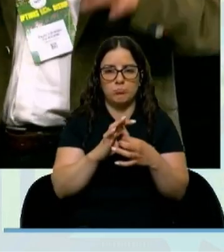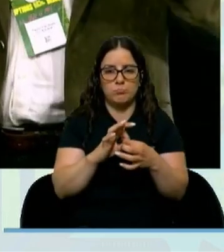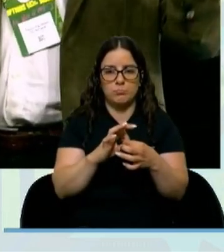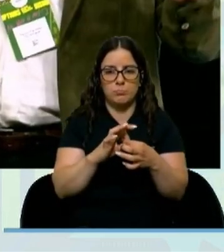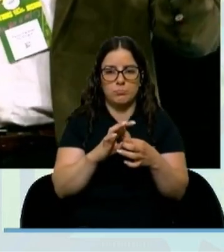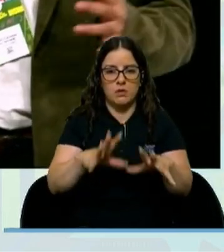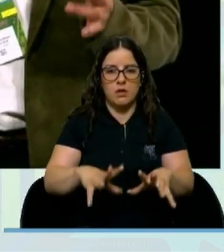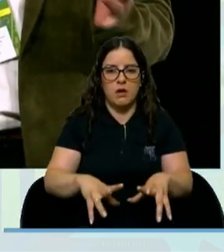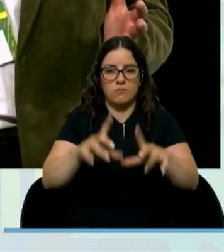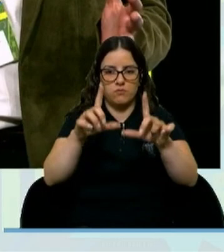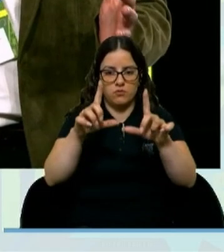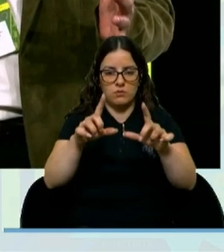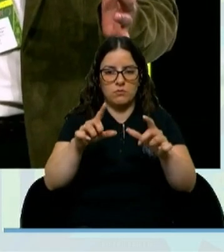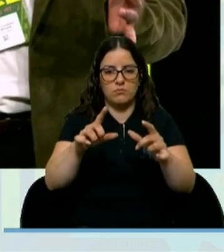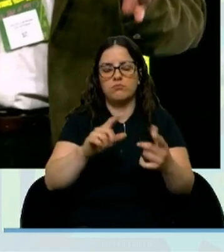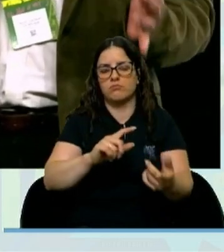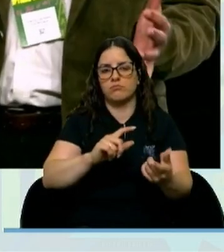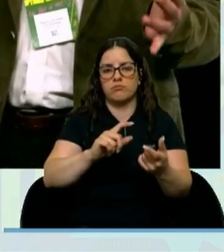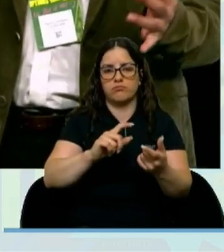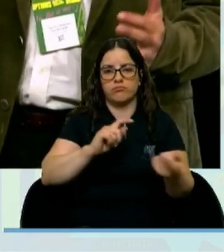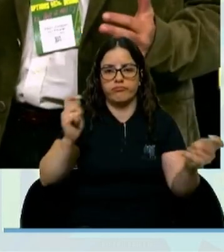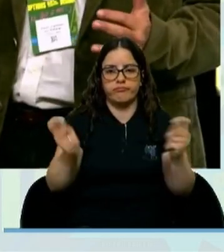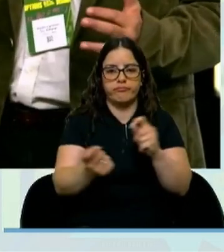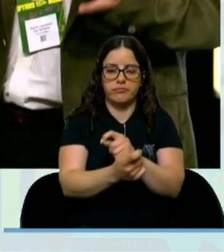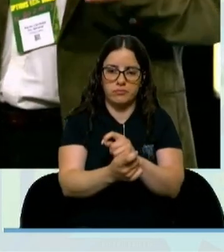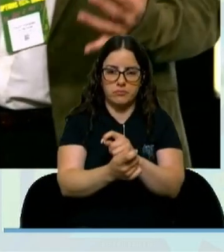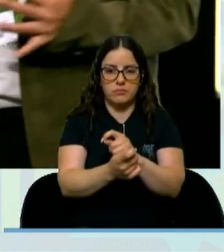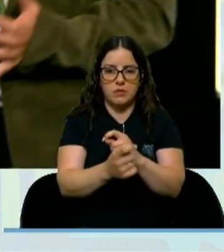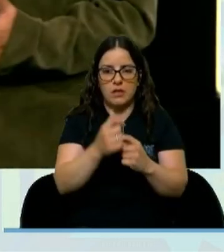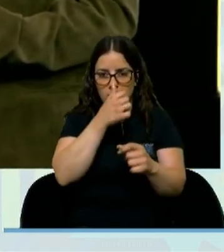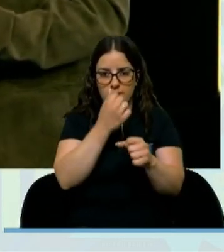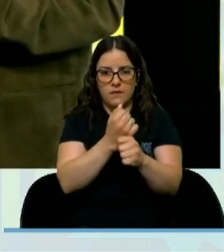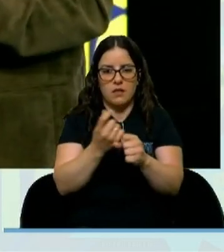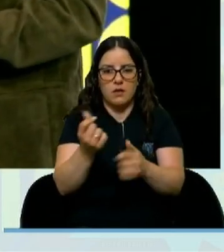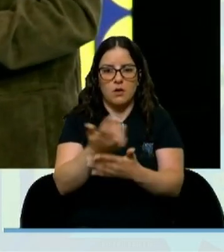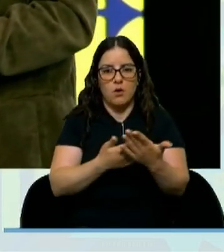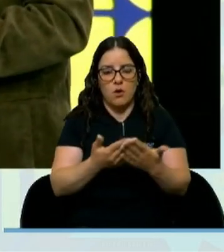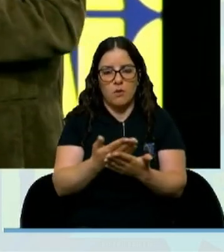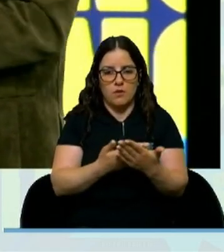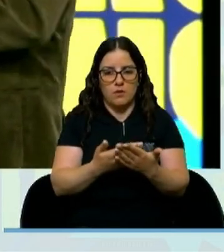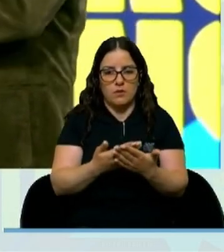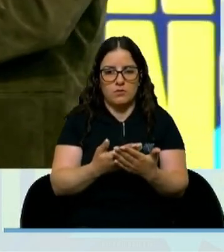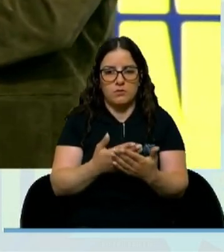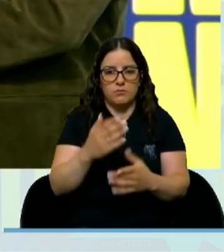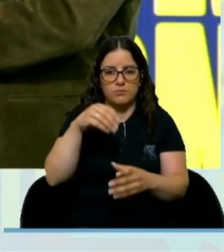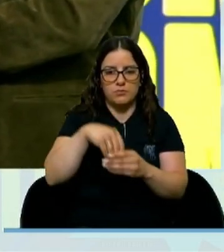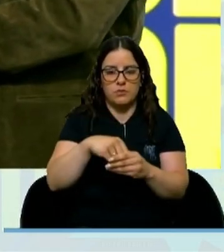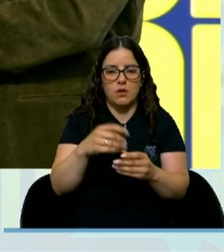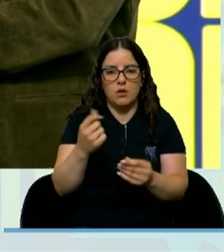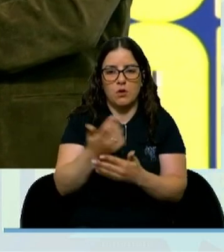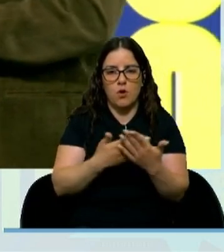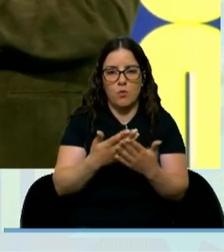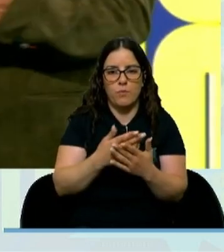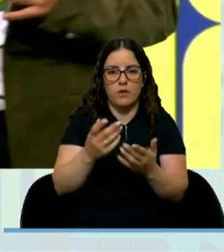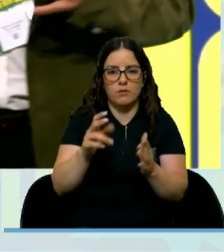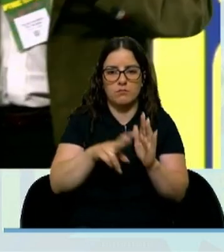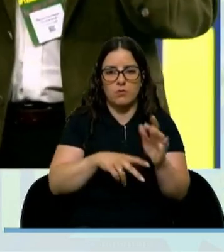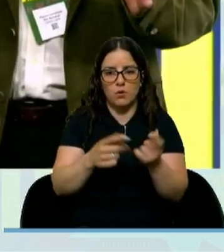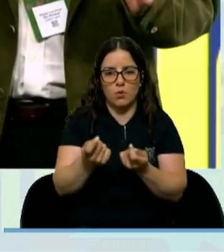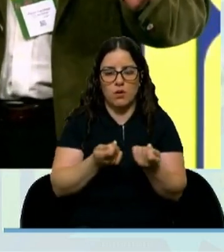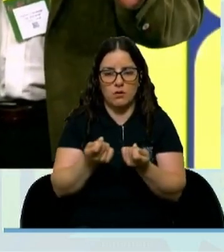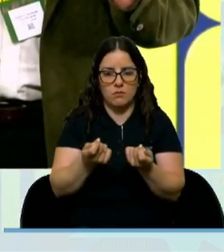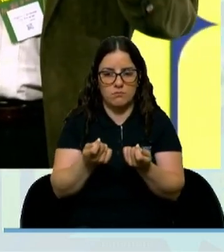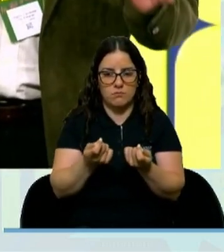pela evolução, pela transformação, daquilo que são as atividades económicas que estão na economia regulada.